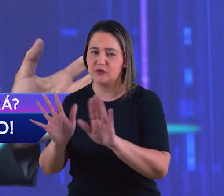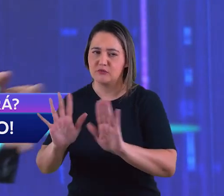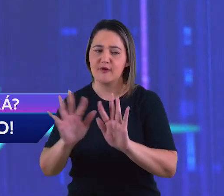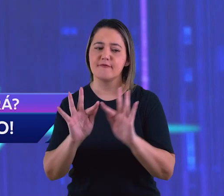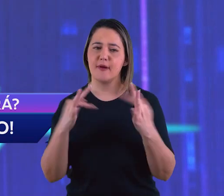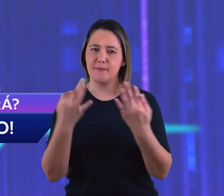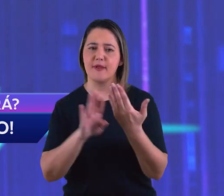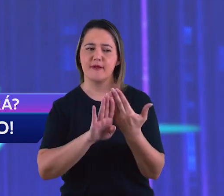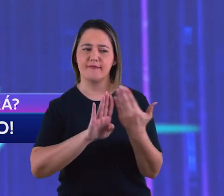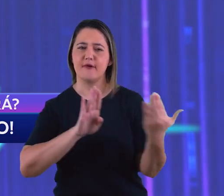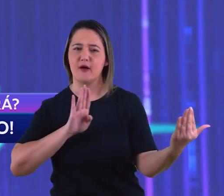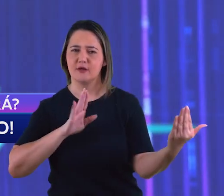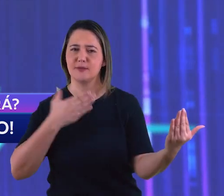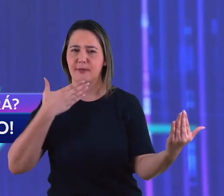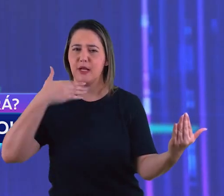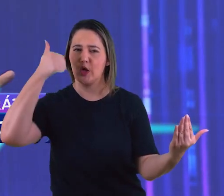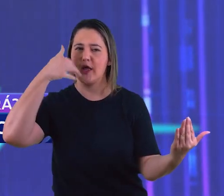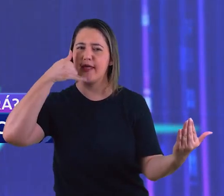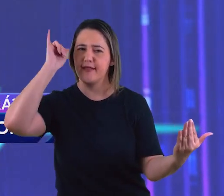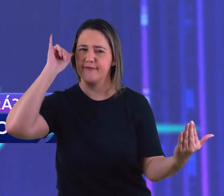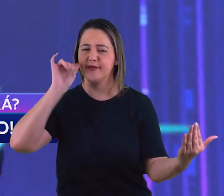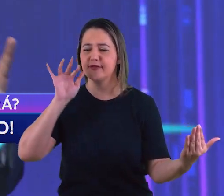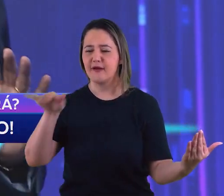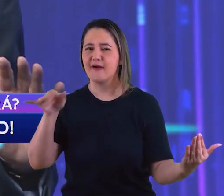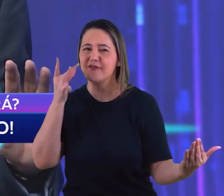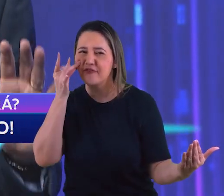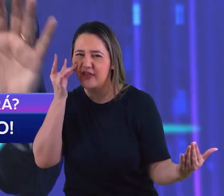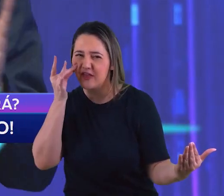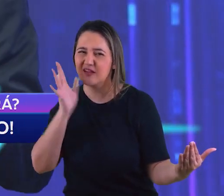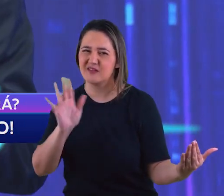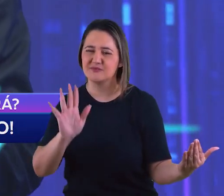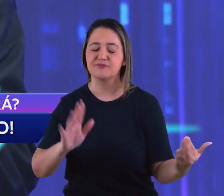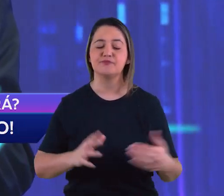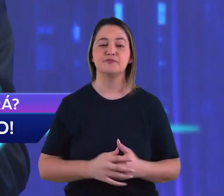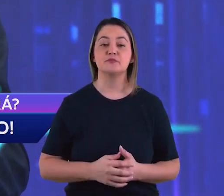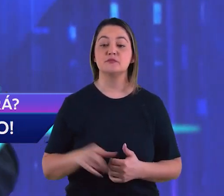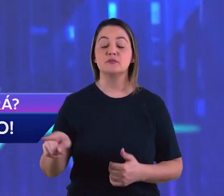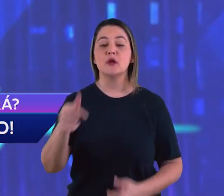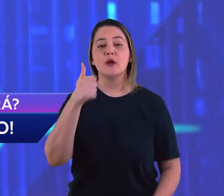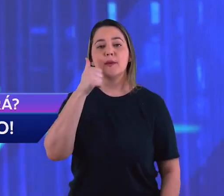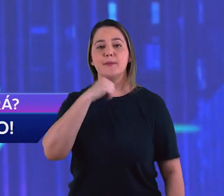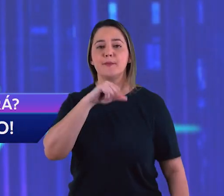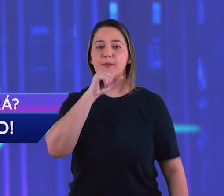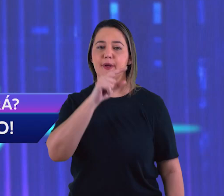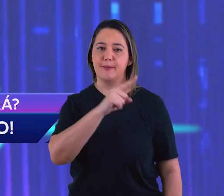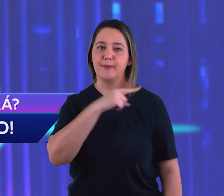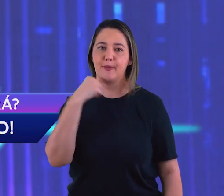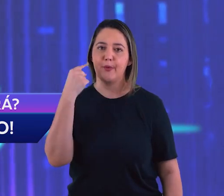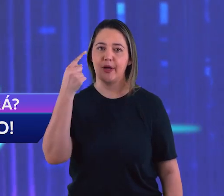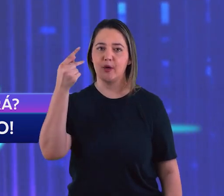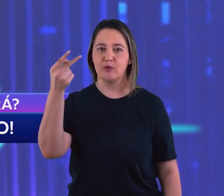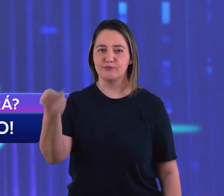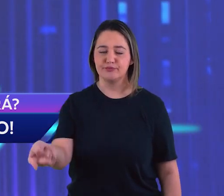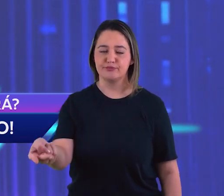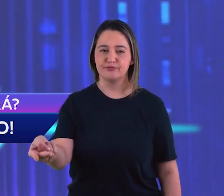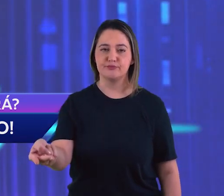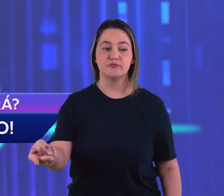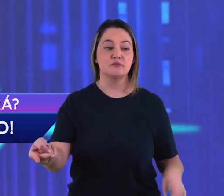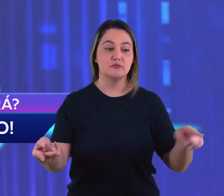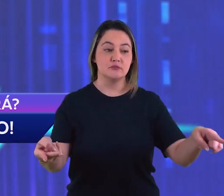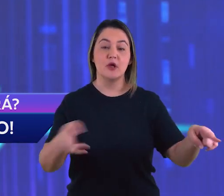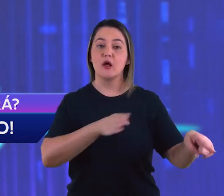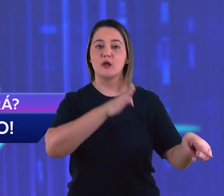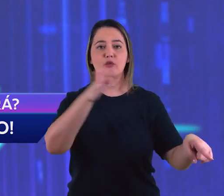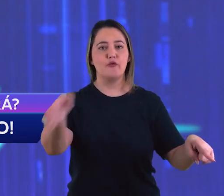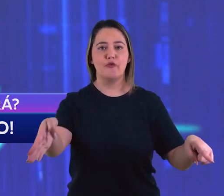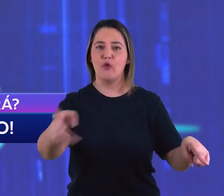uma decisão da própria família. O pai, então, entendeu que era melhor não levar a filha para o funeral, poupá-la disso tudo. Com